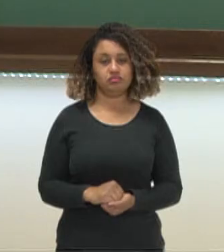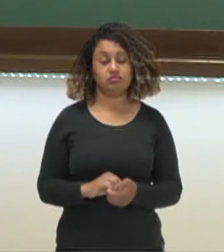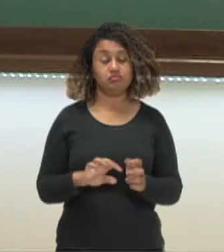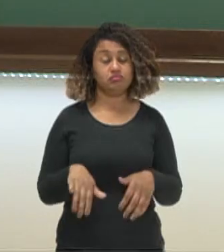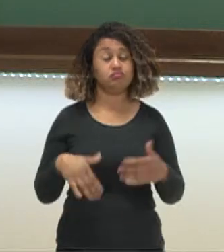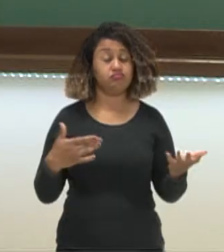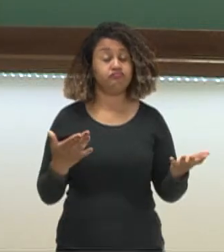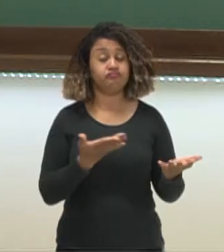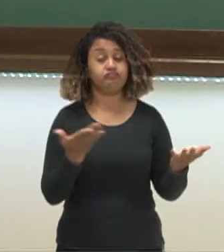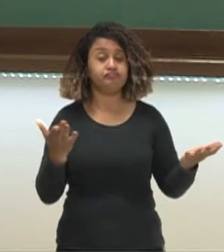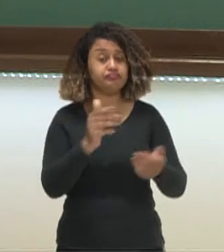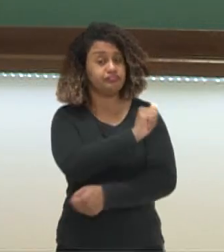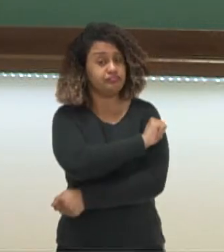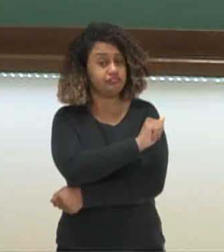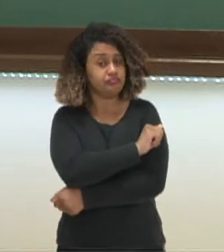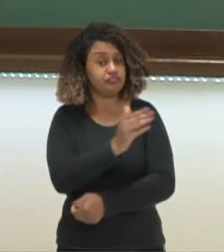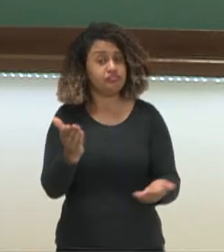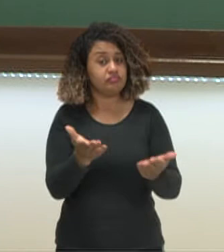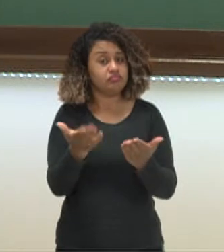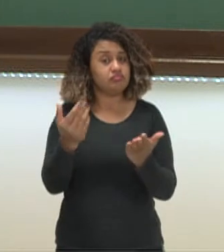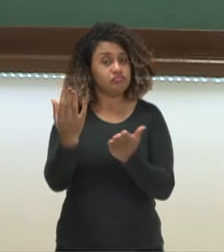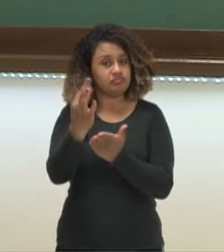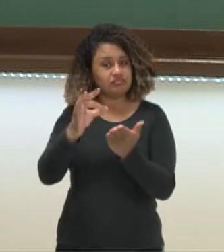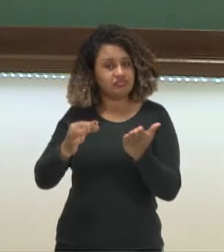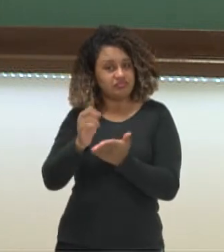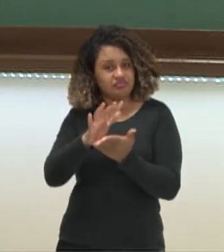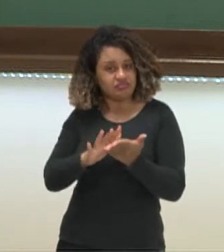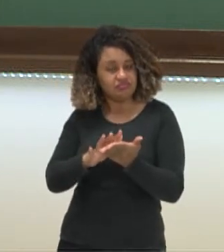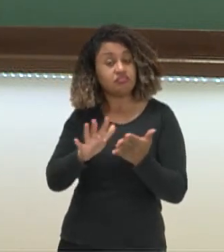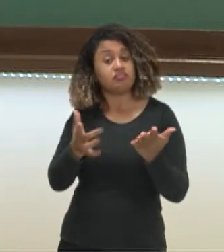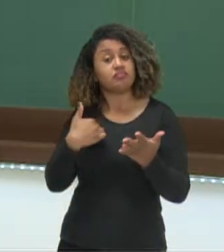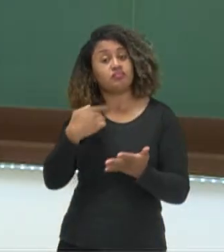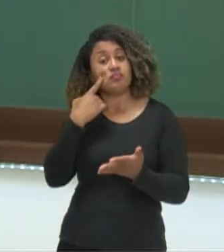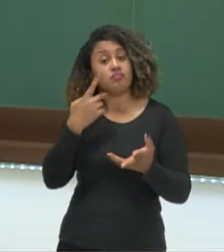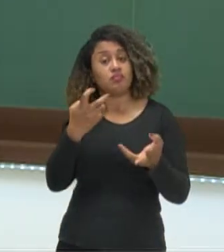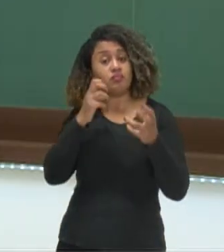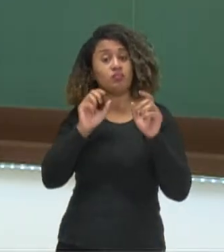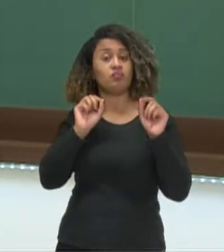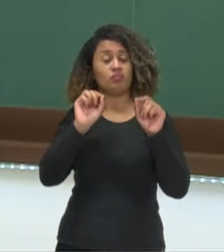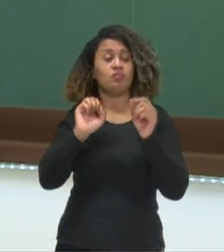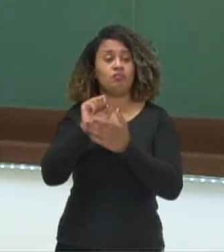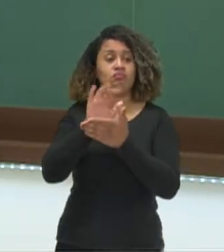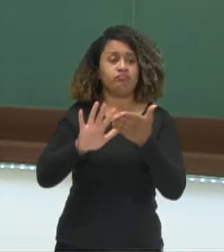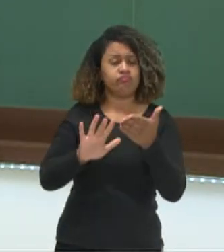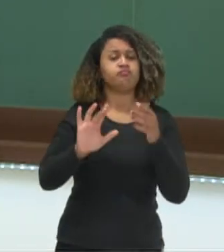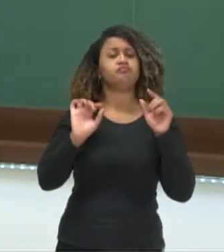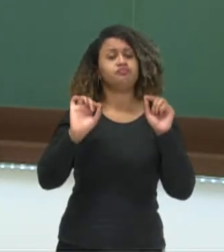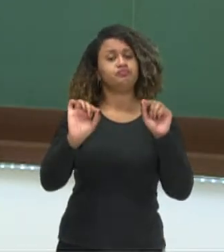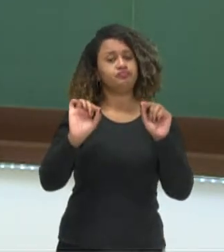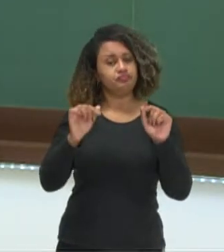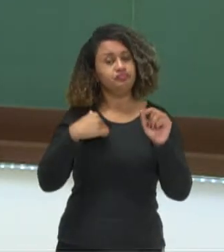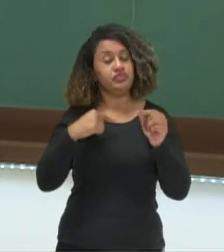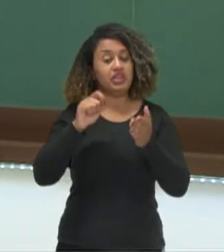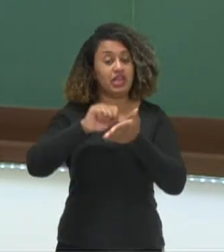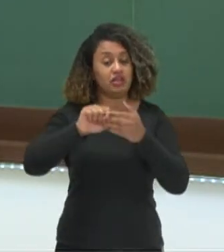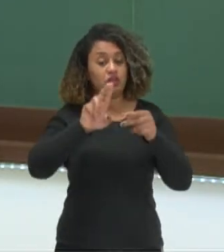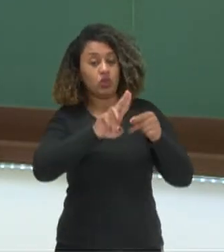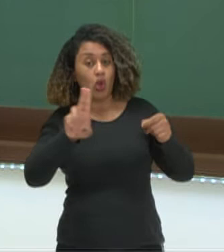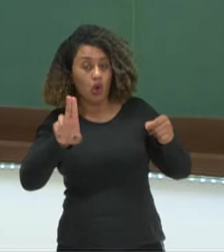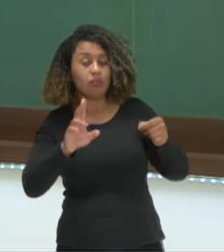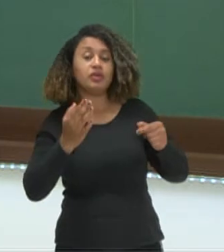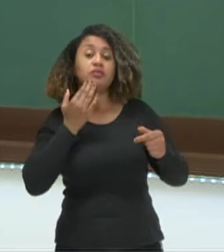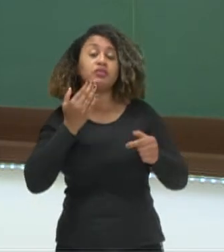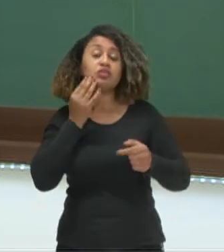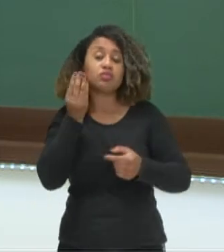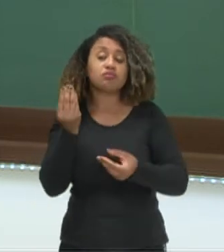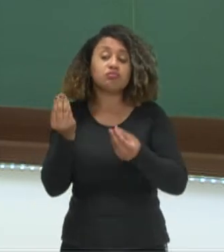Então, caro estudante, vamos fazer a correção do exercício? Olha só, esse exercício, ele te deu a escrita e ele pediu